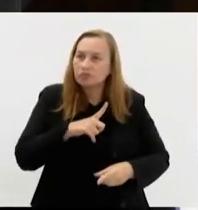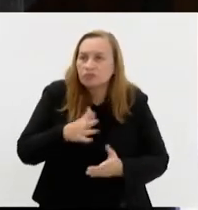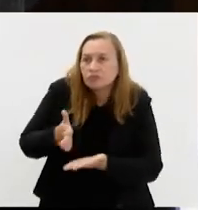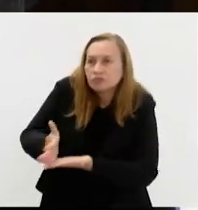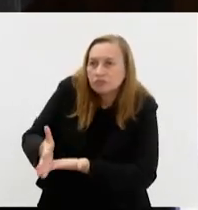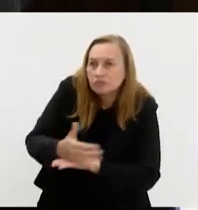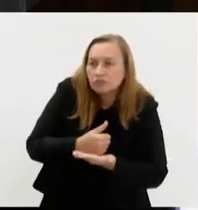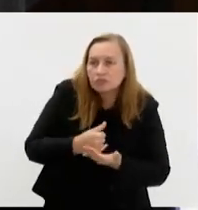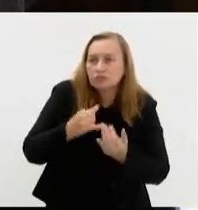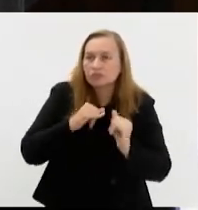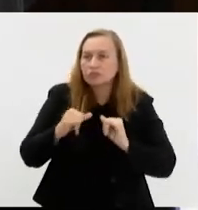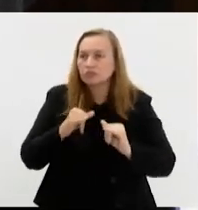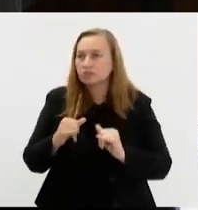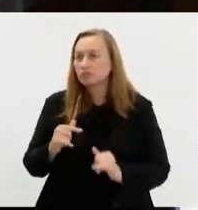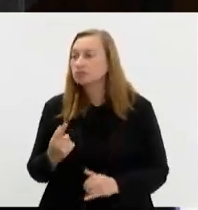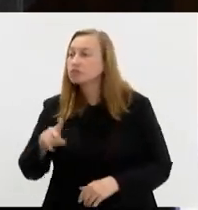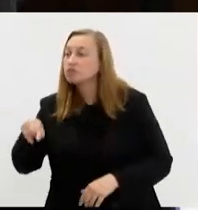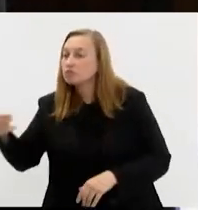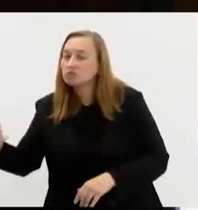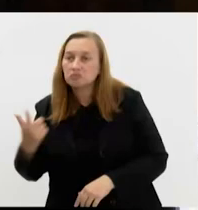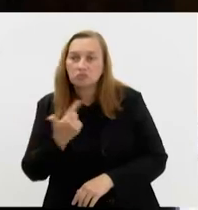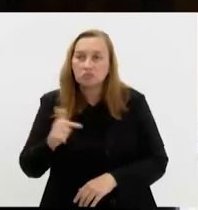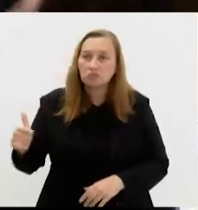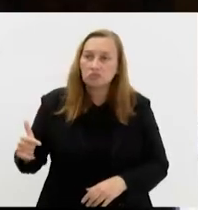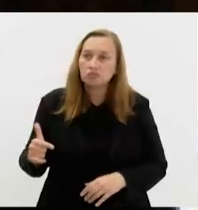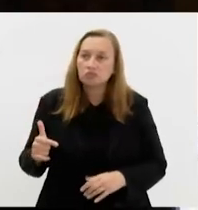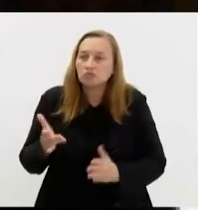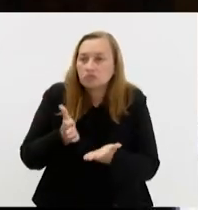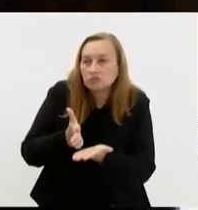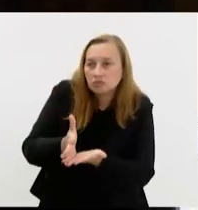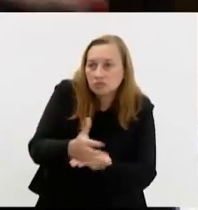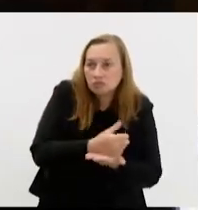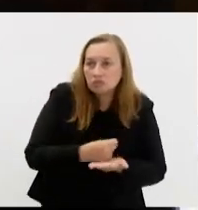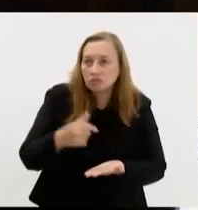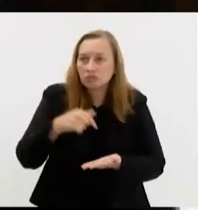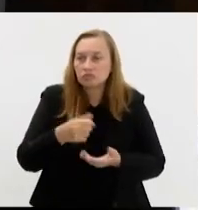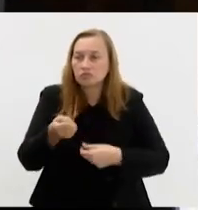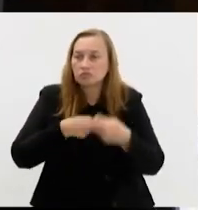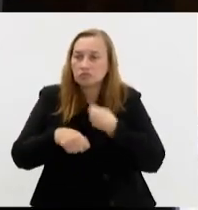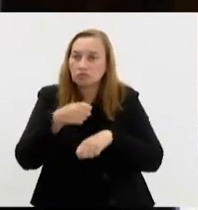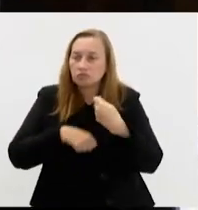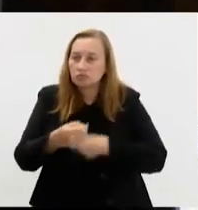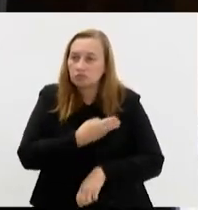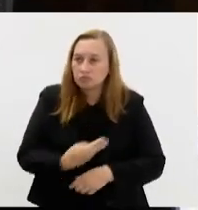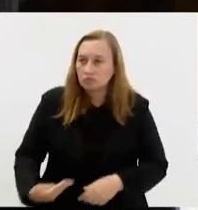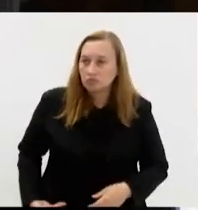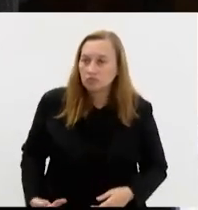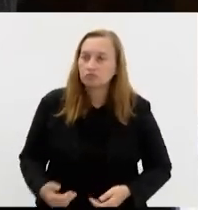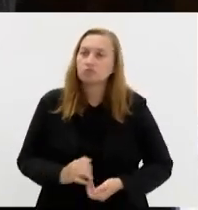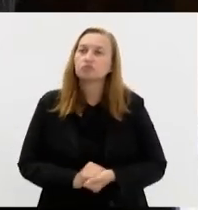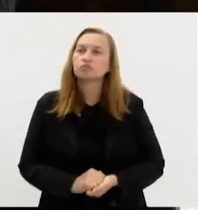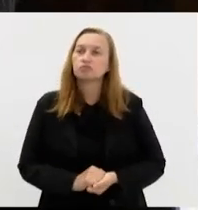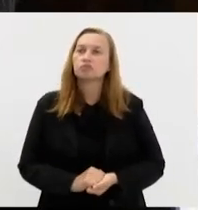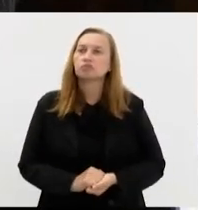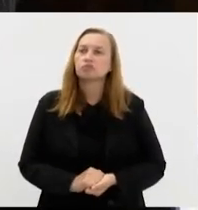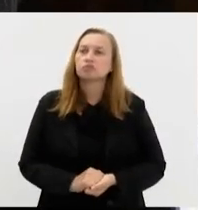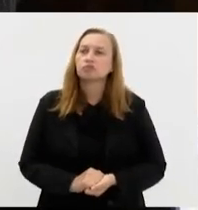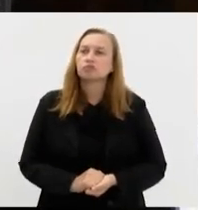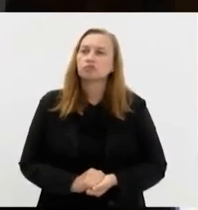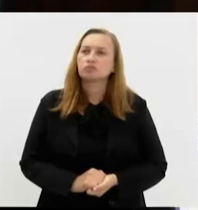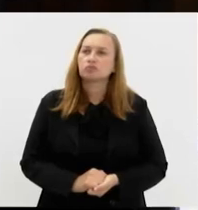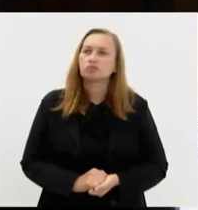o concorrente dela não tinha e era um banco de dados da administração pública e não dela